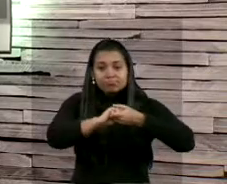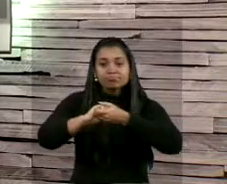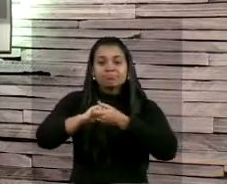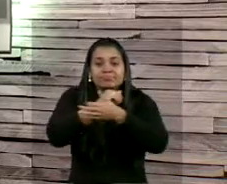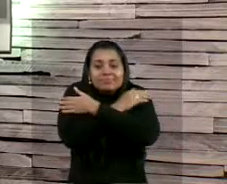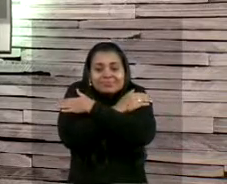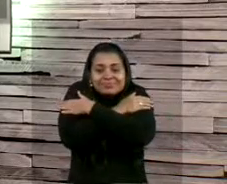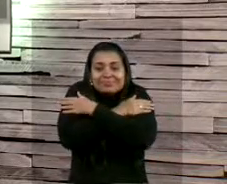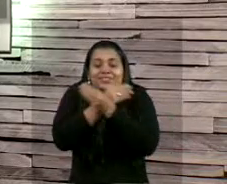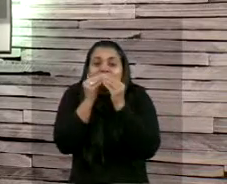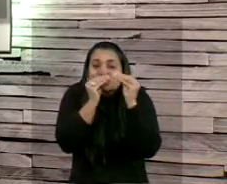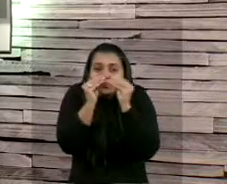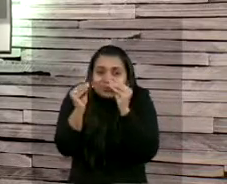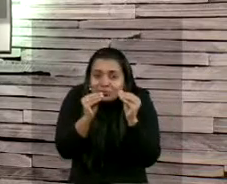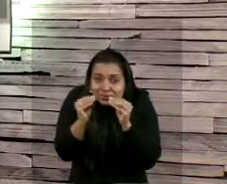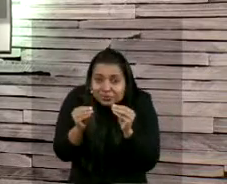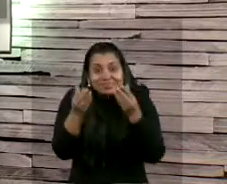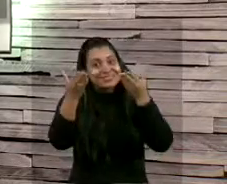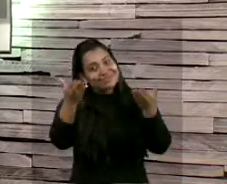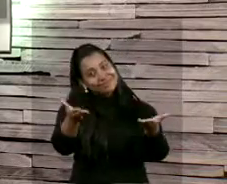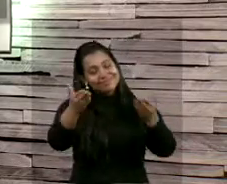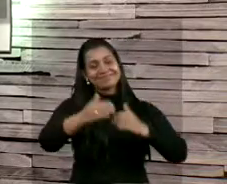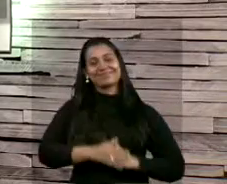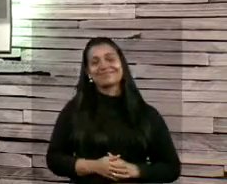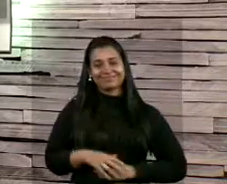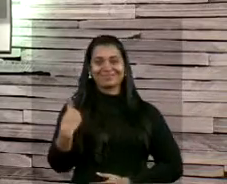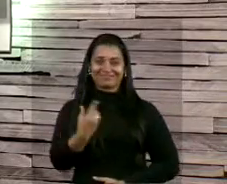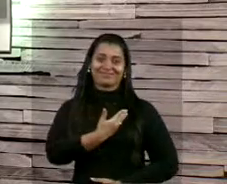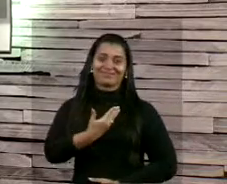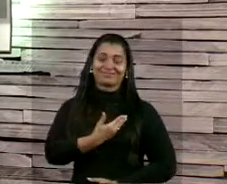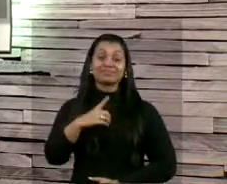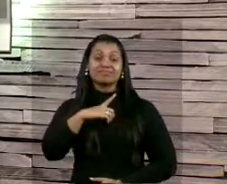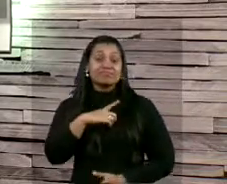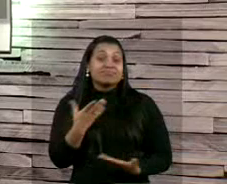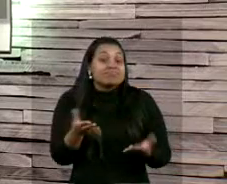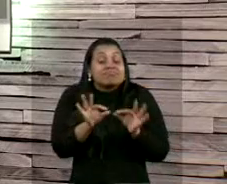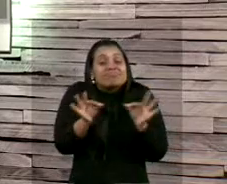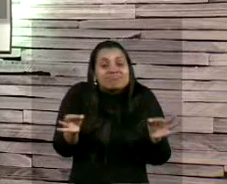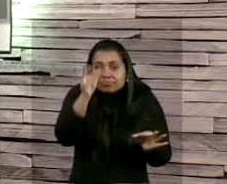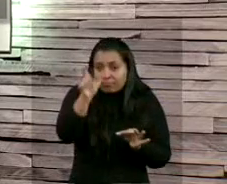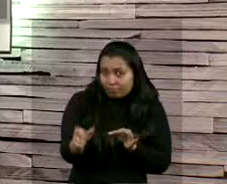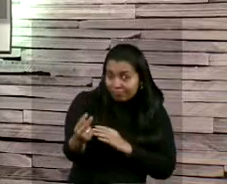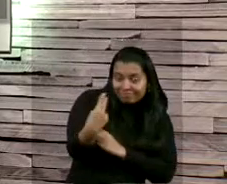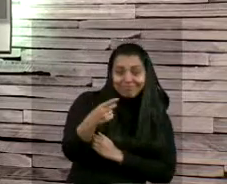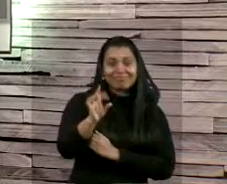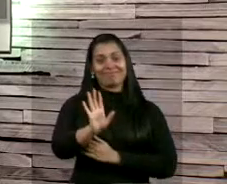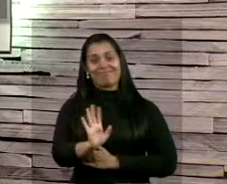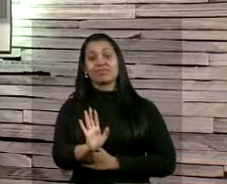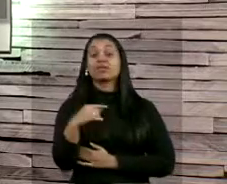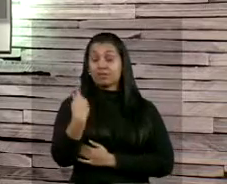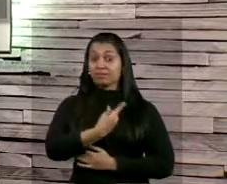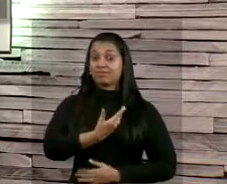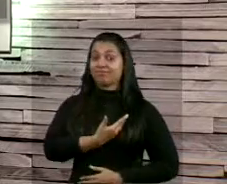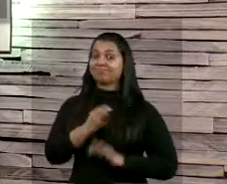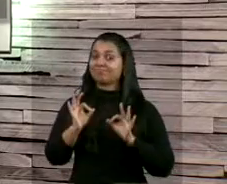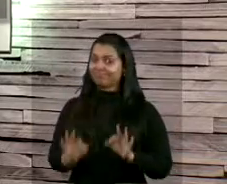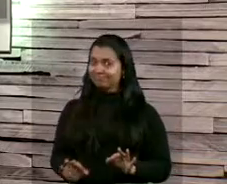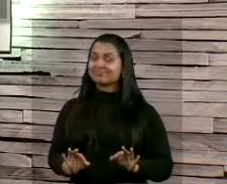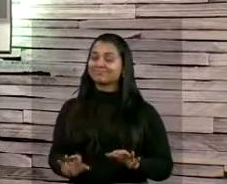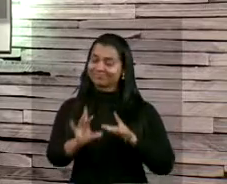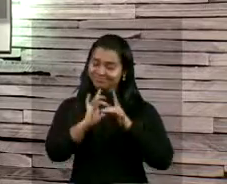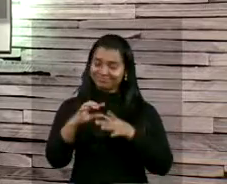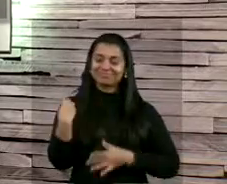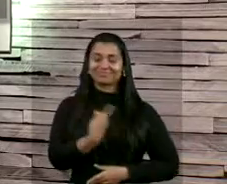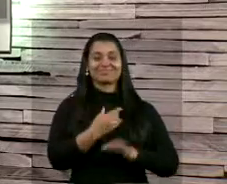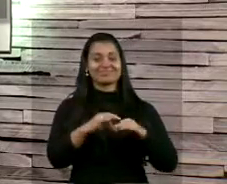um abraço e um beijo carinhoso a você, que é nosso amigo. Não é simplesmente uma pessoa que assiste. É nosso amigo do coração e faz parte